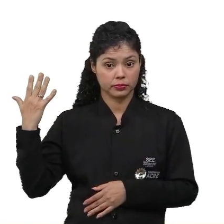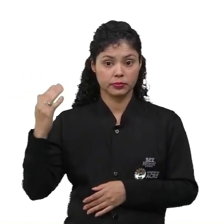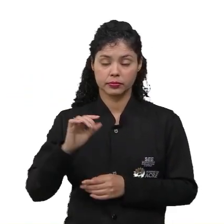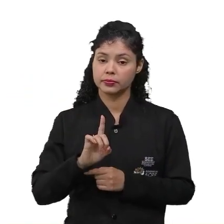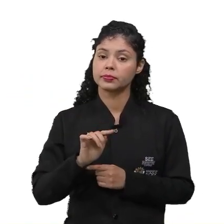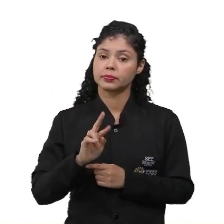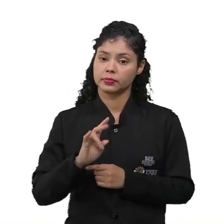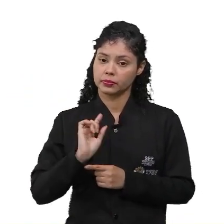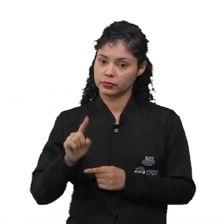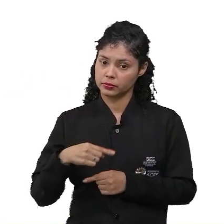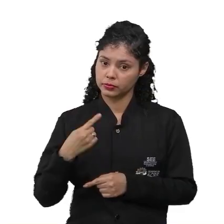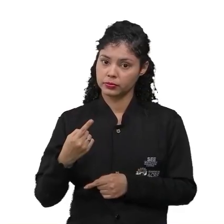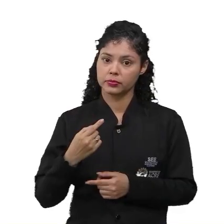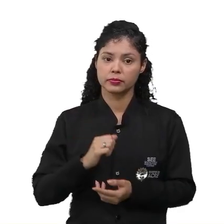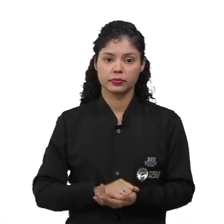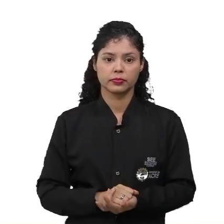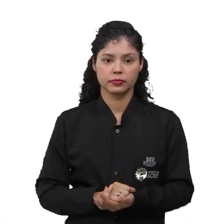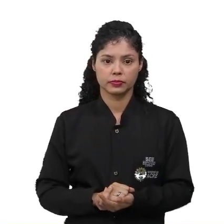decimais após esse 8.